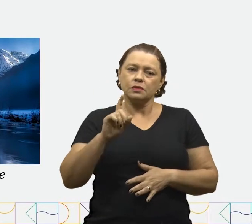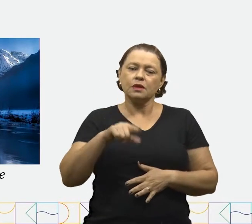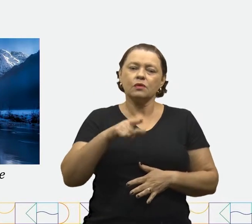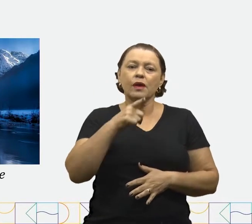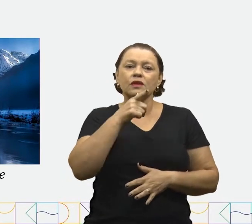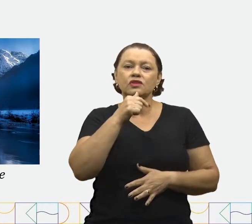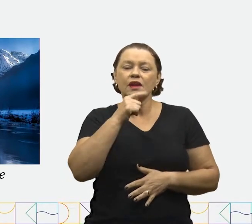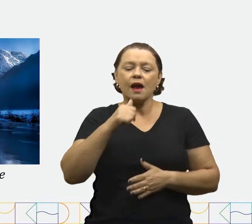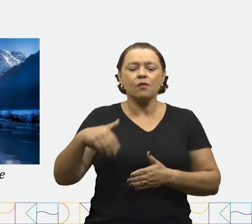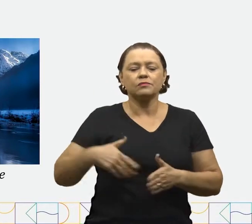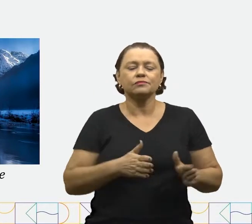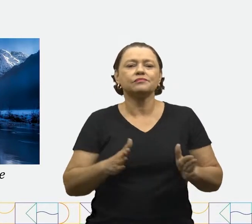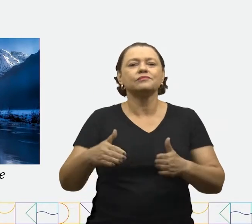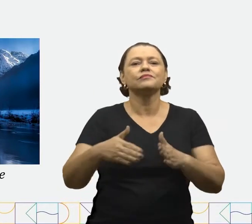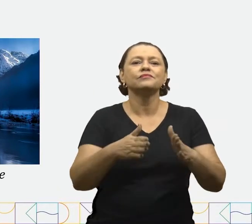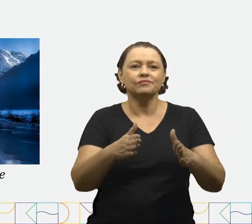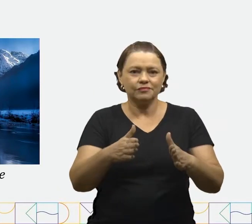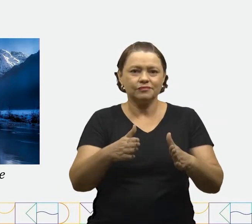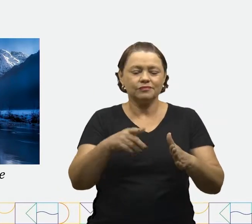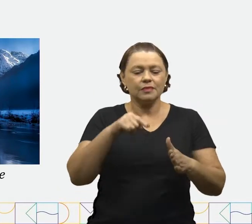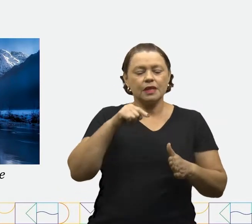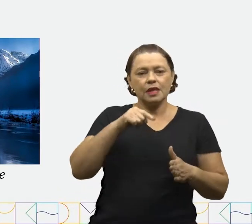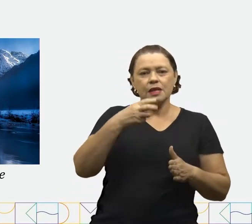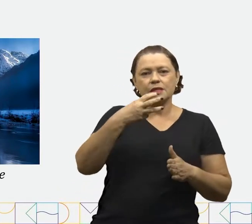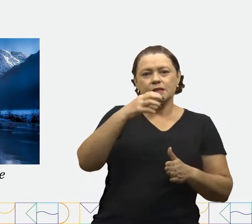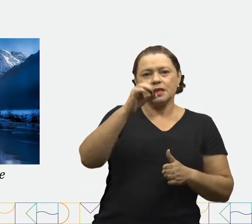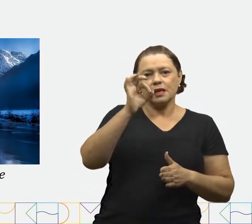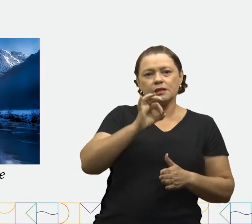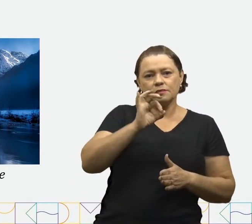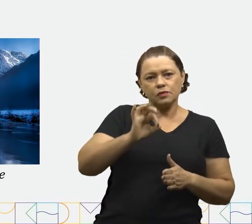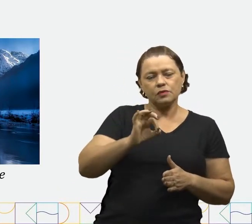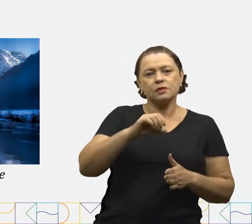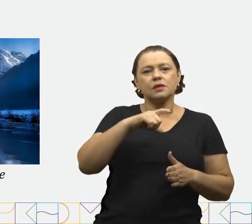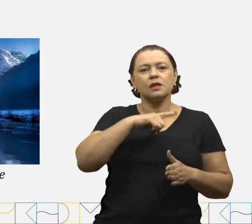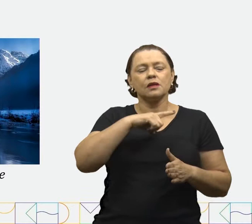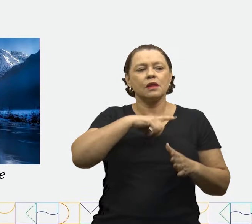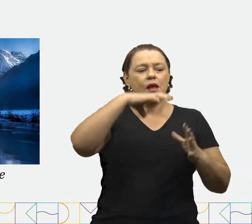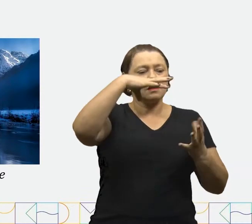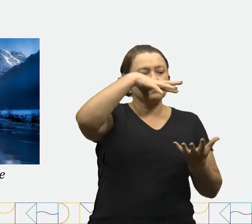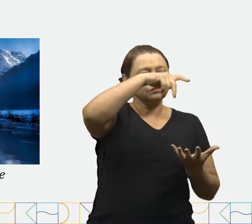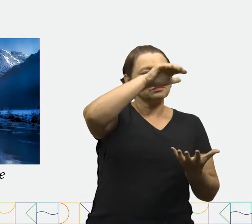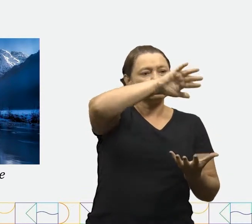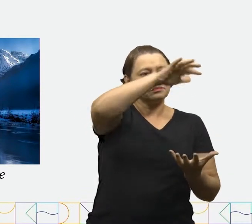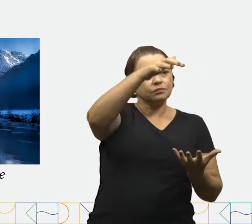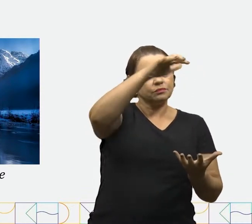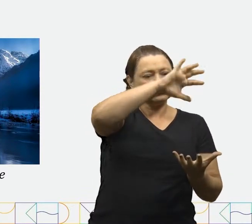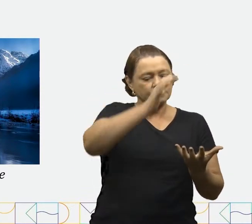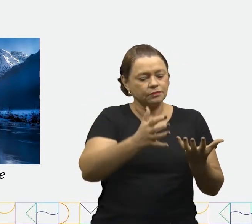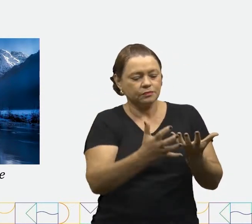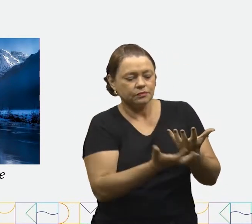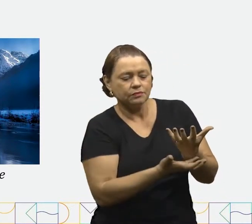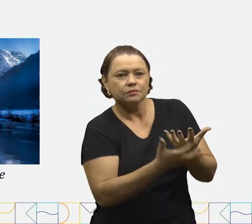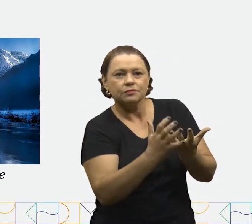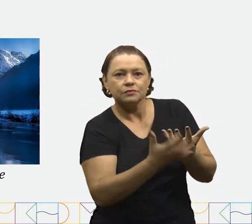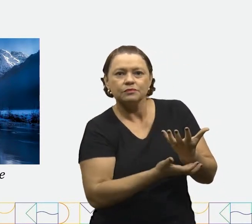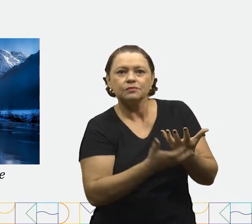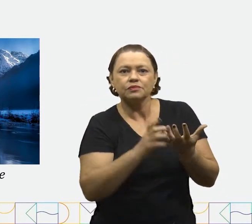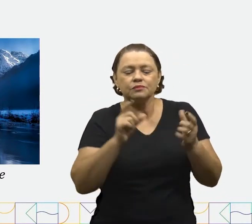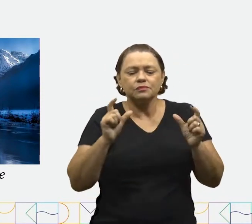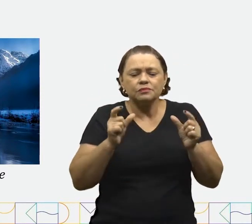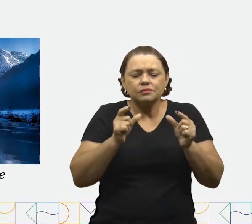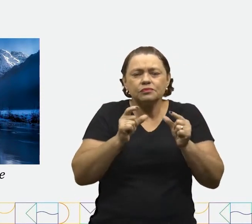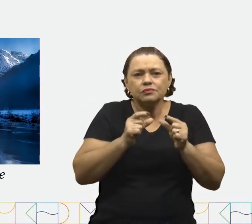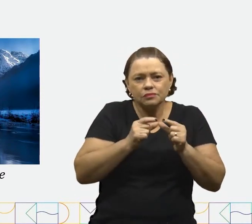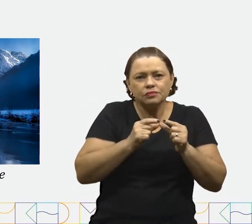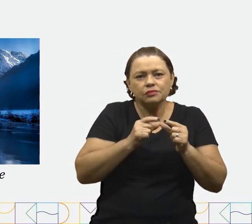doce. Desse restante, a maioria está nas calotas polares e geleiras, e a menor parte